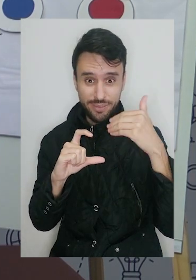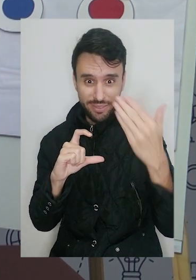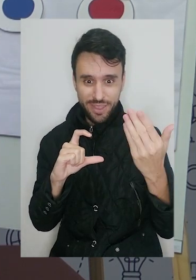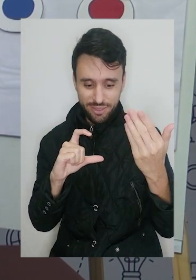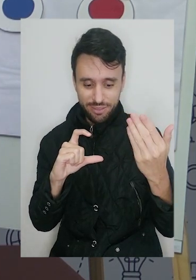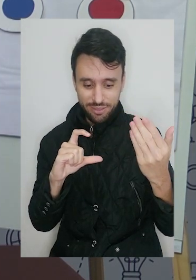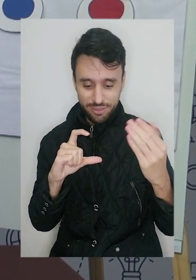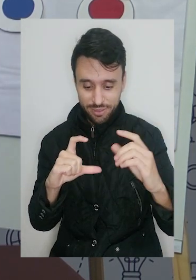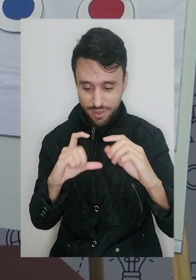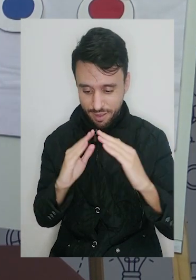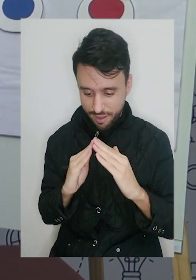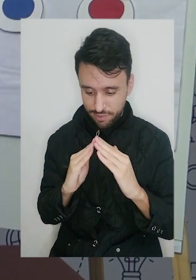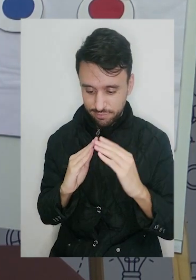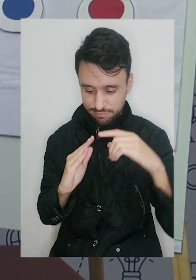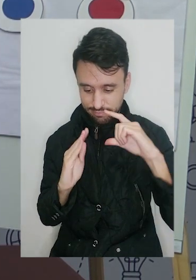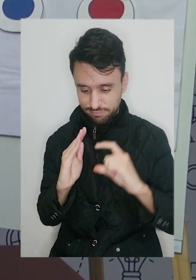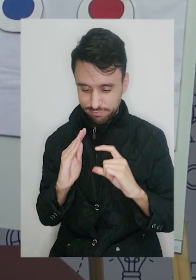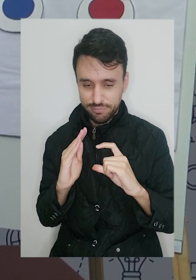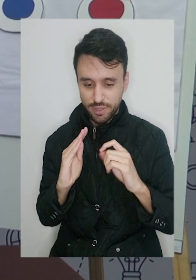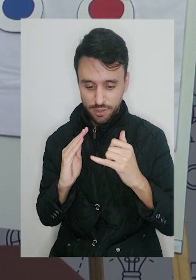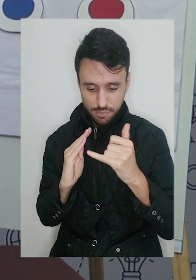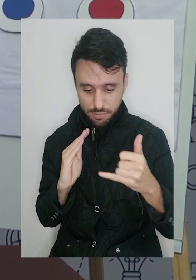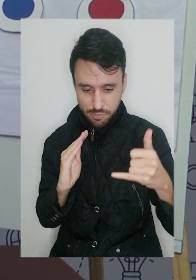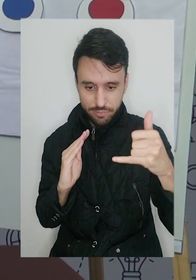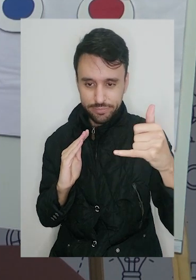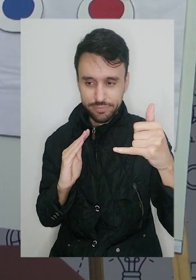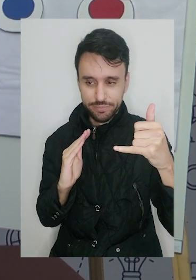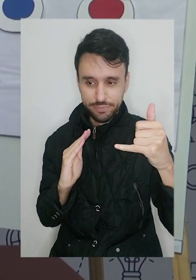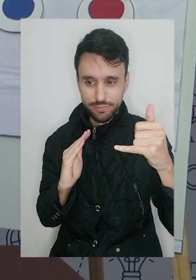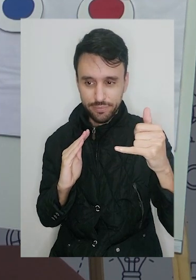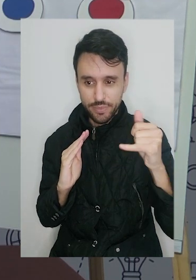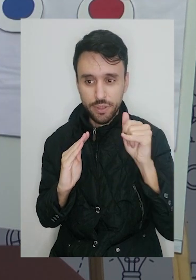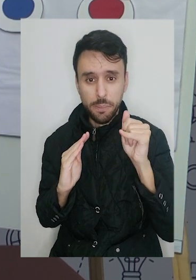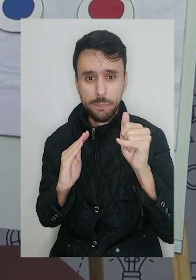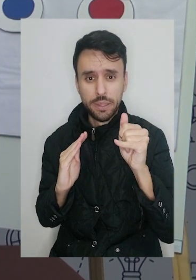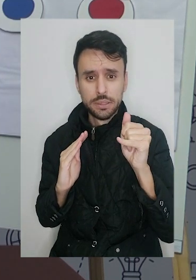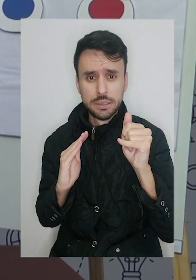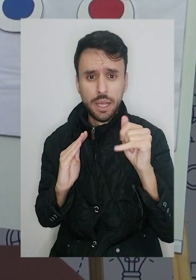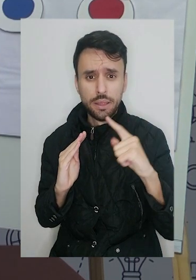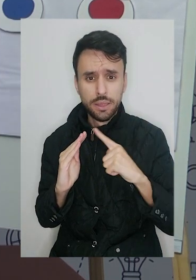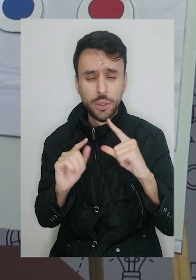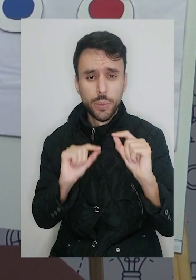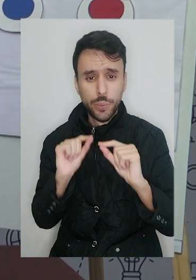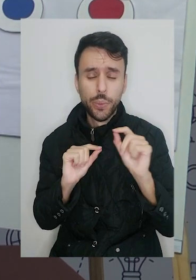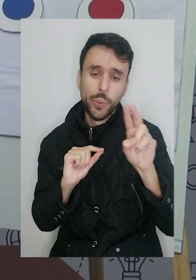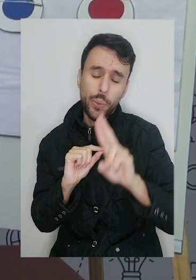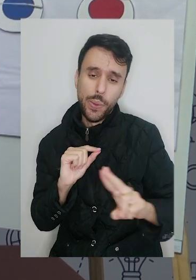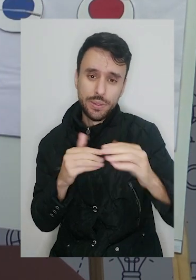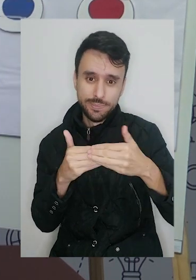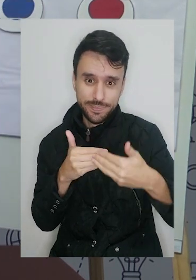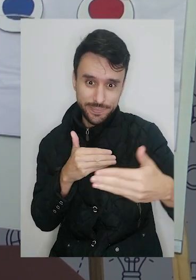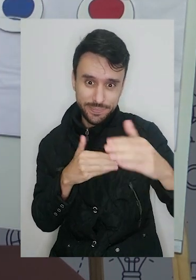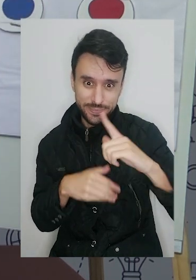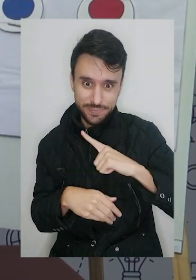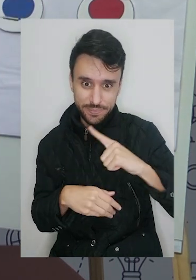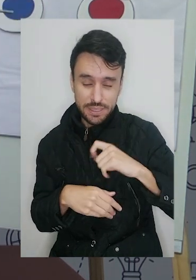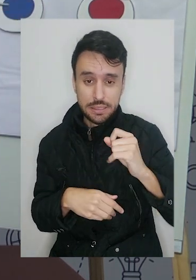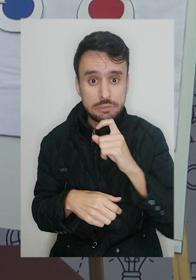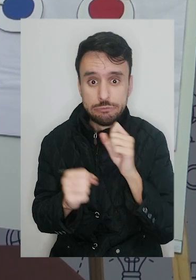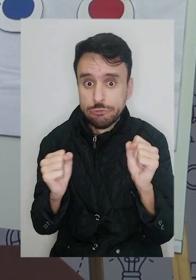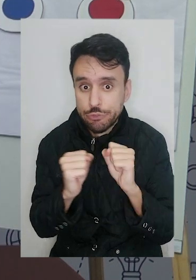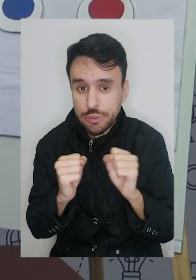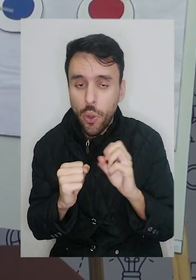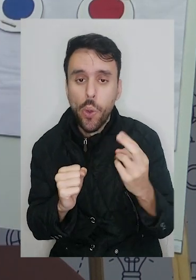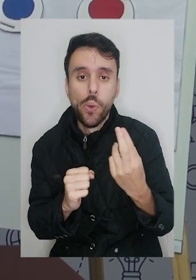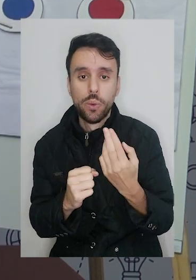aparelhinho para dentro. E esta pontinha aqui, como ela fica para fora, é por meio dela que a gente vai saber se está